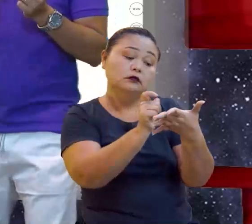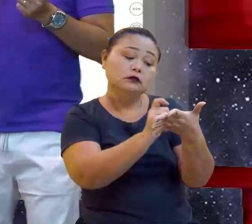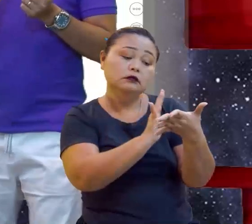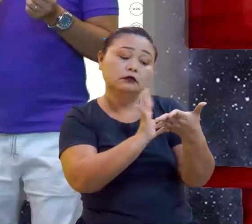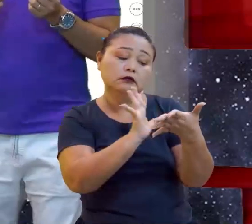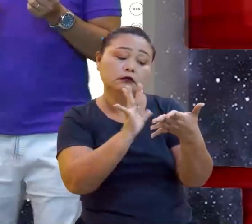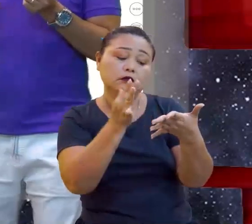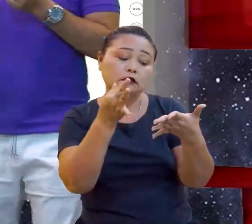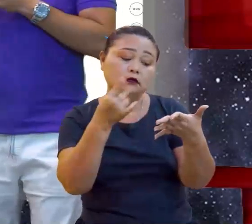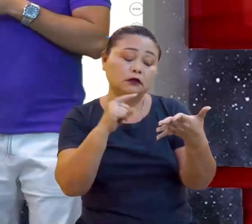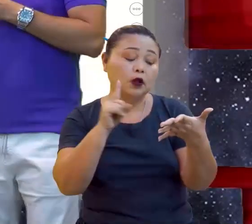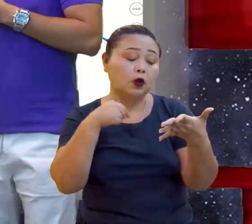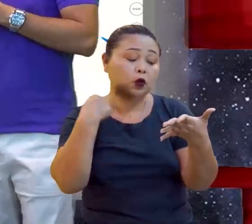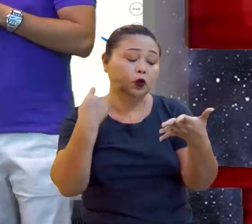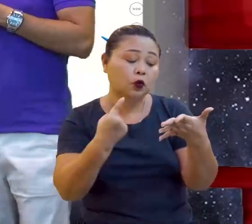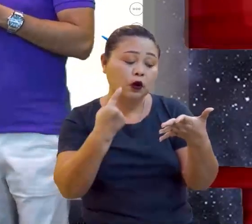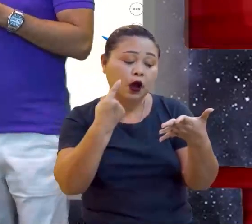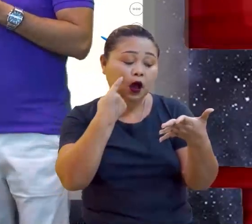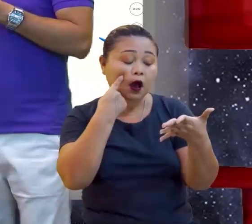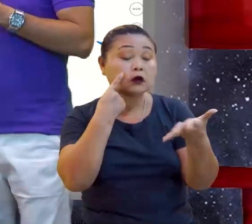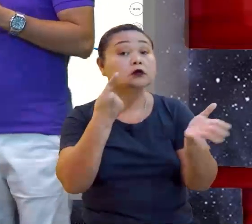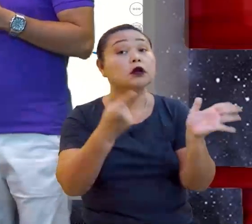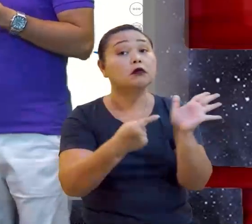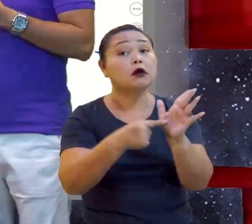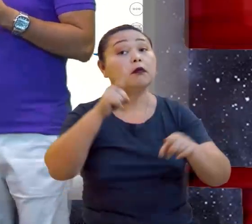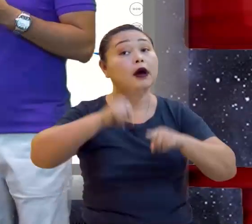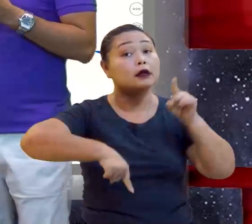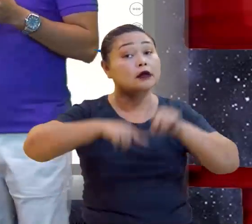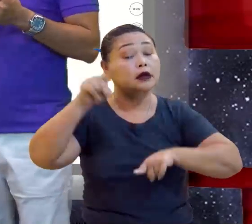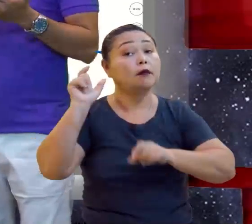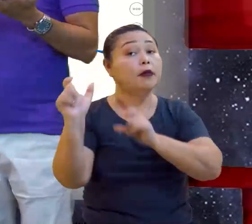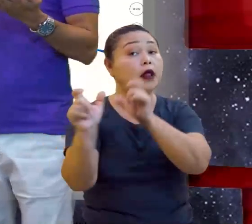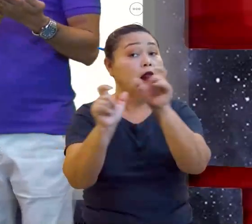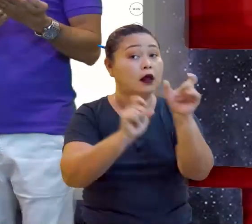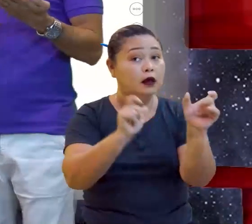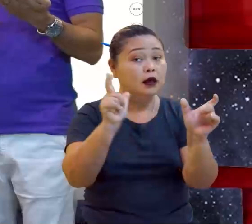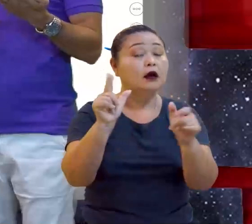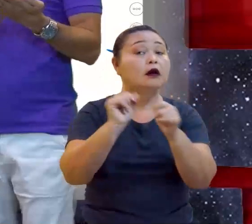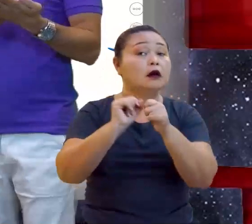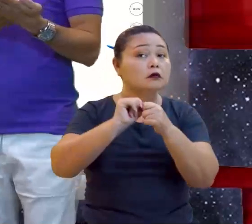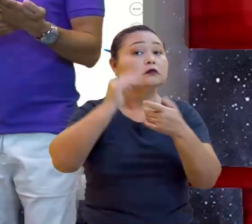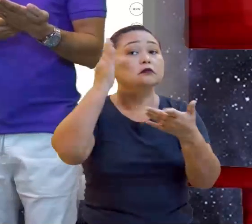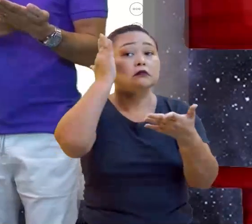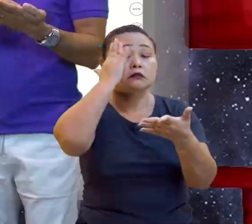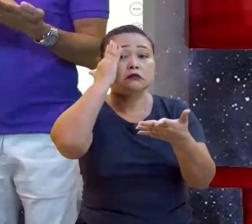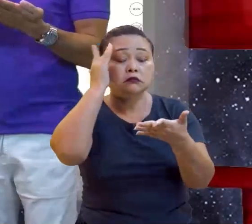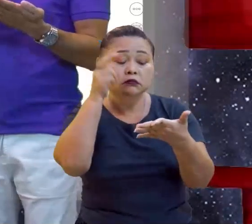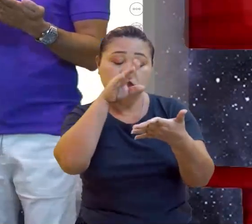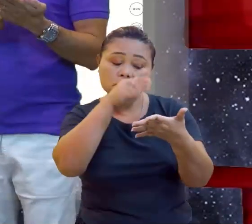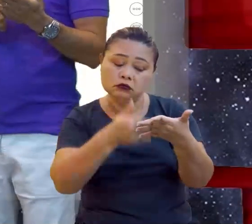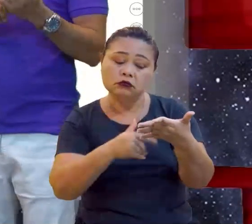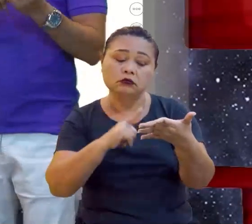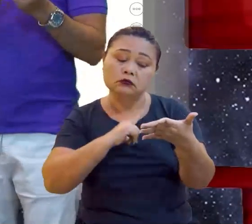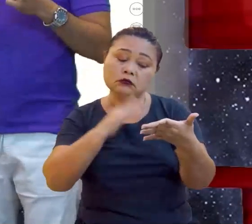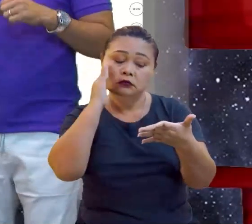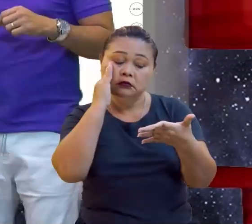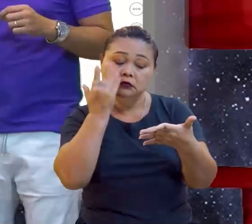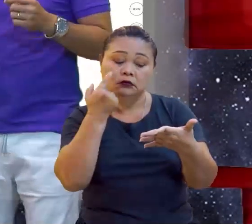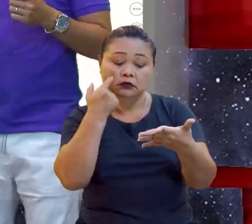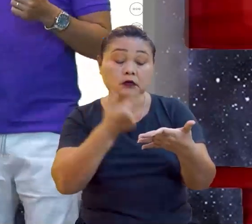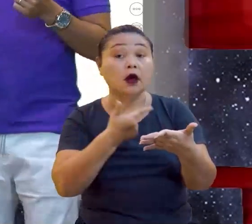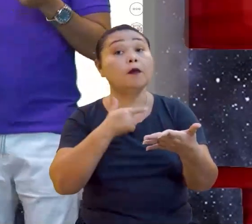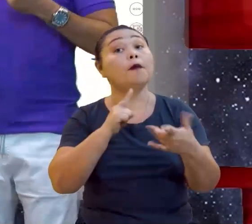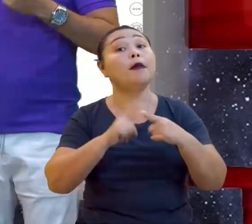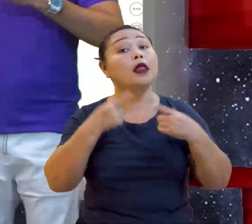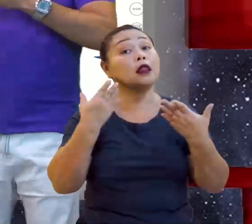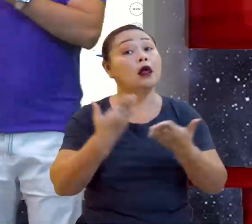detalhe. Nós destacamos o material para vocês, as palavras-chave, para que você possa, com o material em PDF, olhar e falar assim, ah, entendi. Mas na